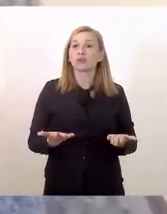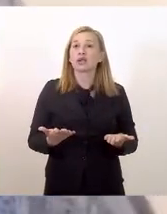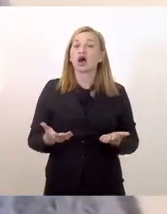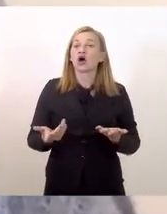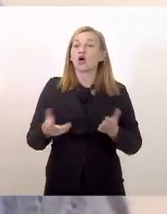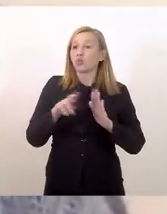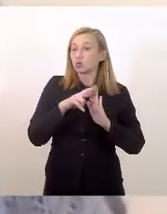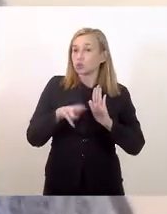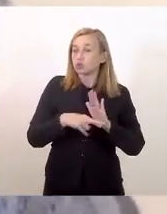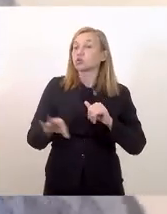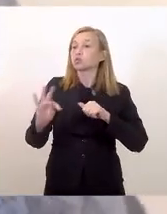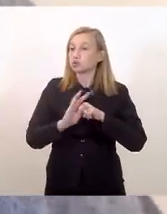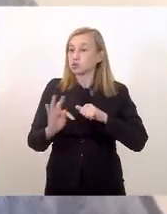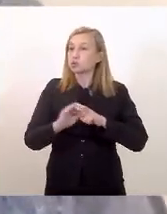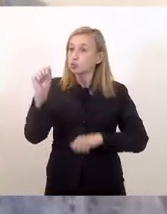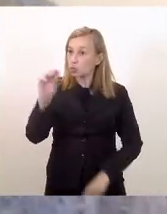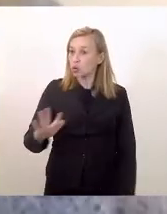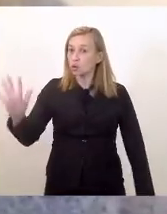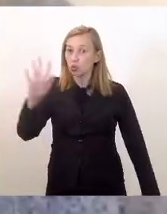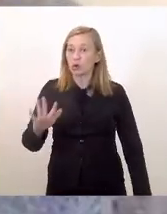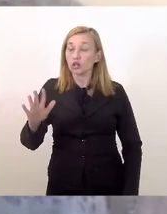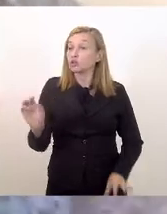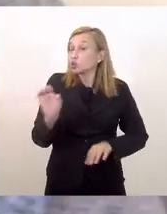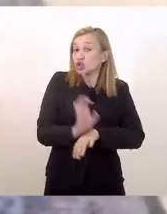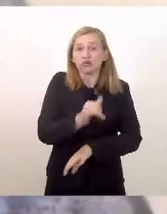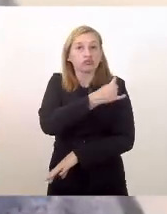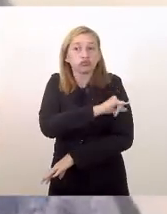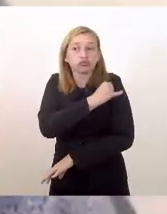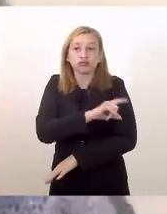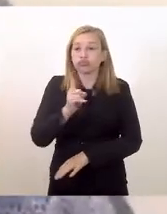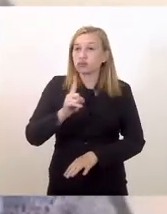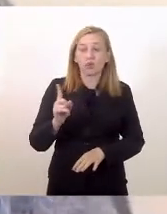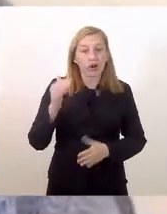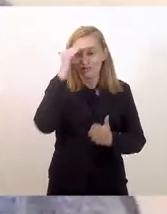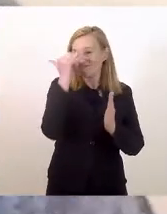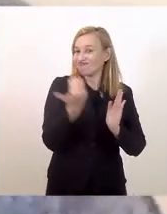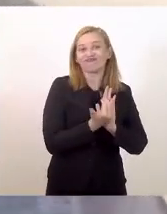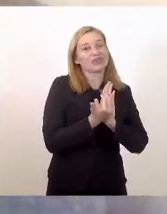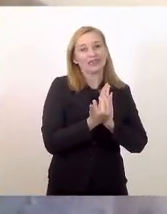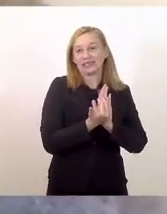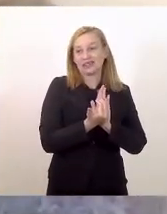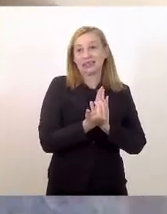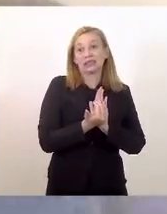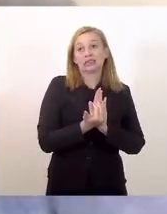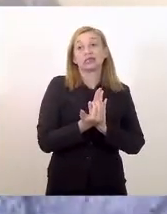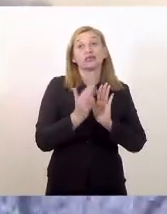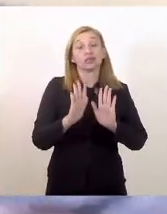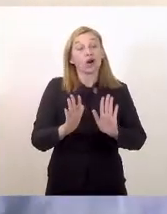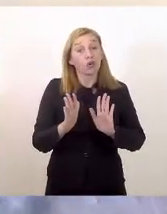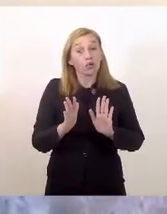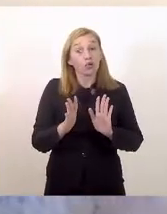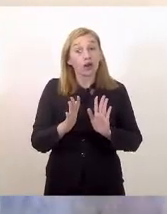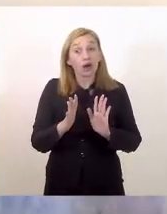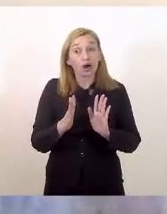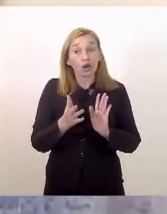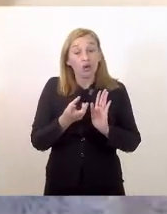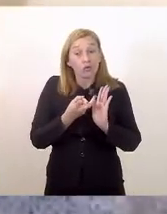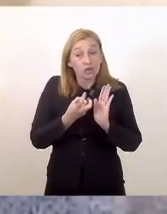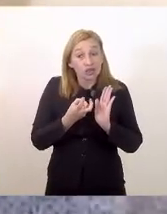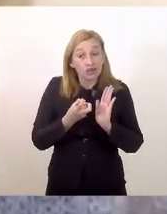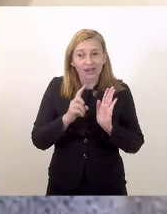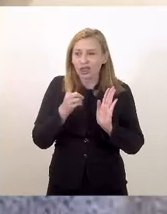norma técnica nacional e que no estado do Rio de Janeiro ela não é cumprida. E ao cruzar, né, o